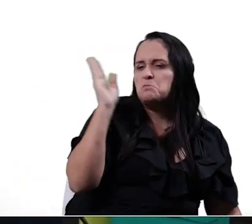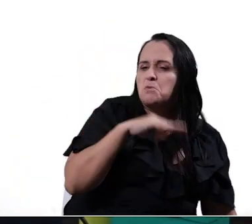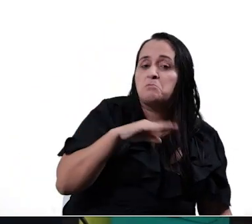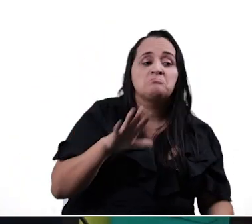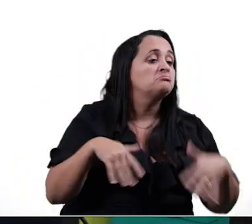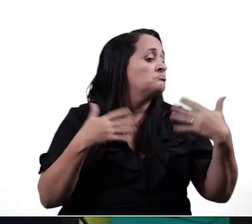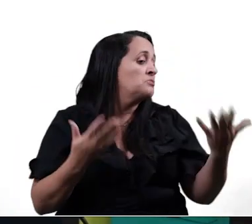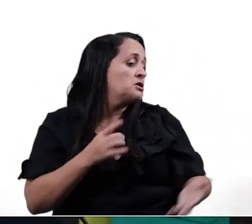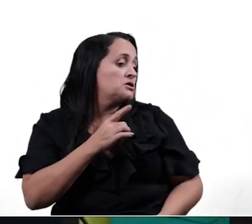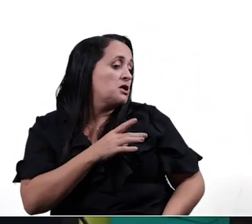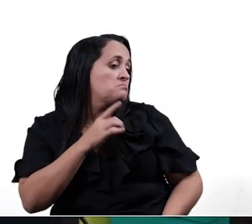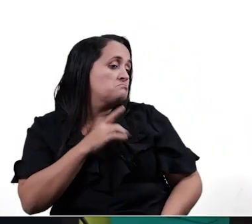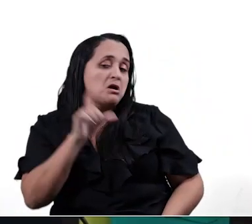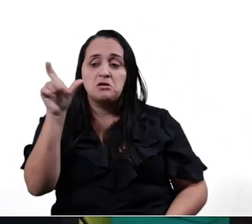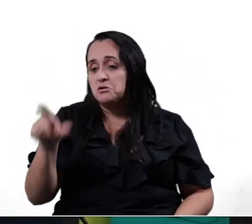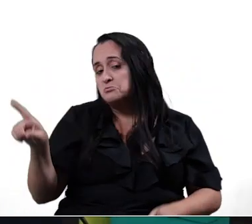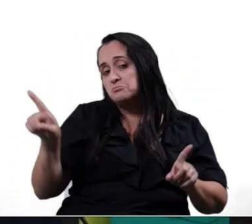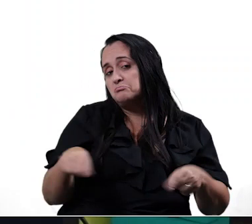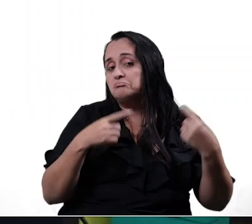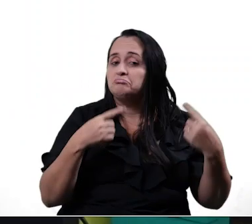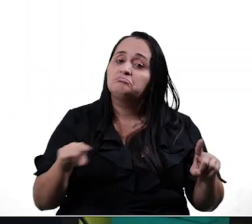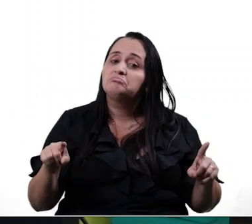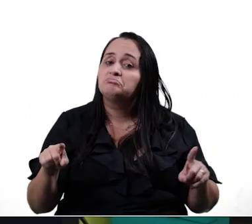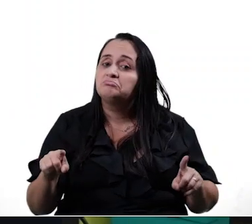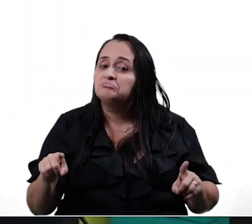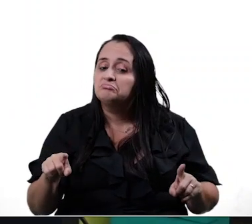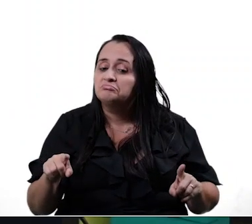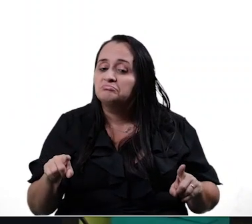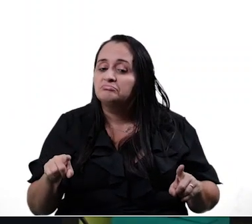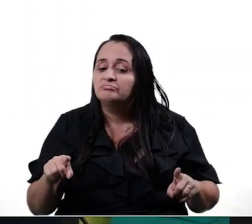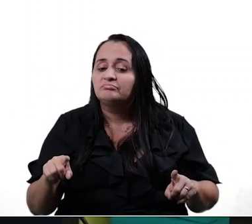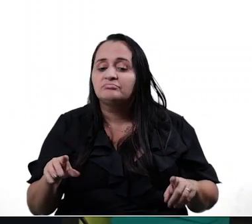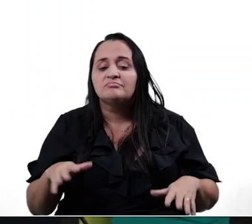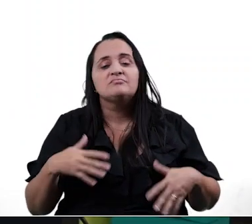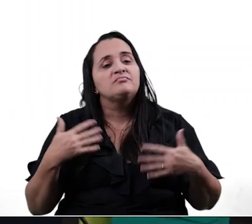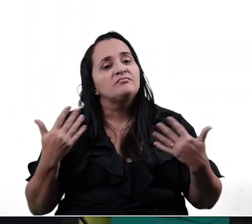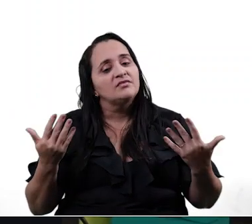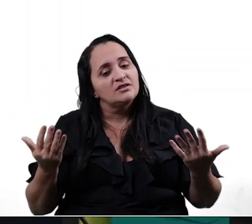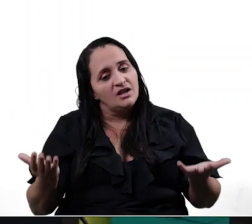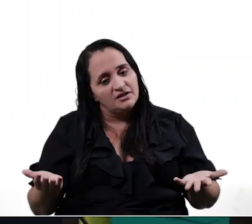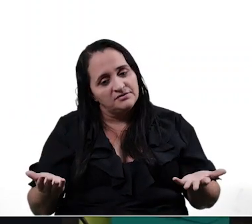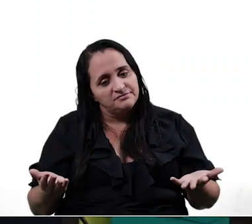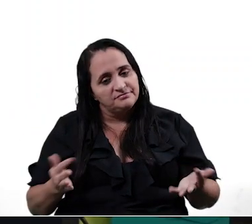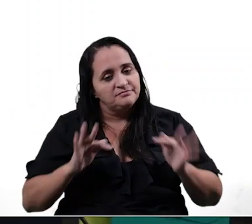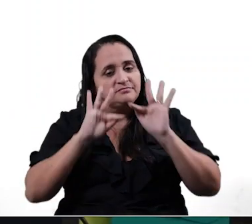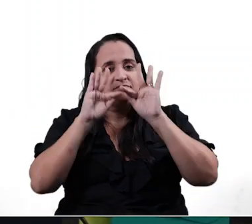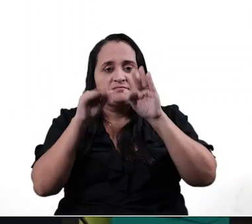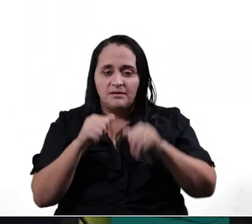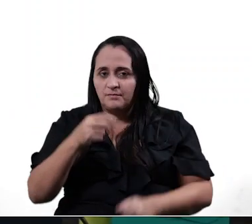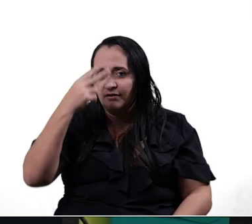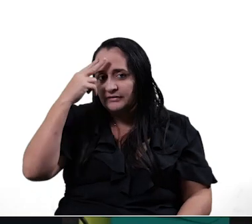mau. Quem tem medo do lobo mau, laraliraram. E aí, terminamos a nossa